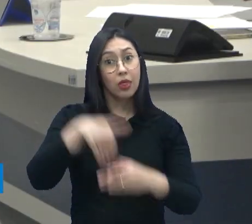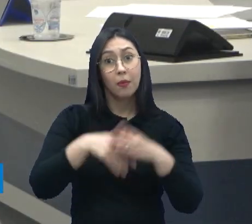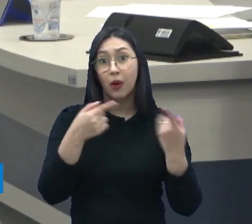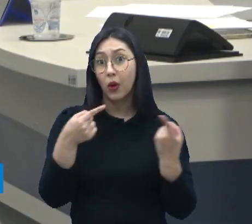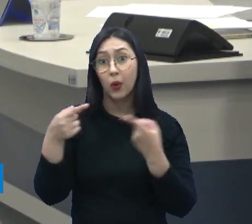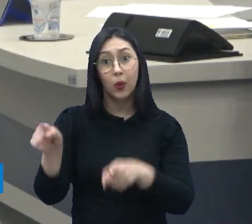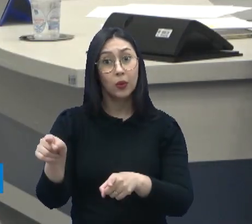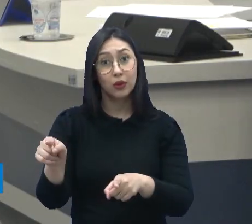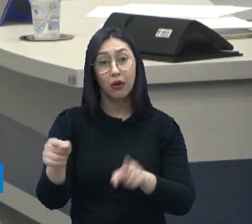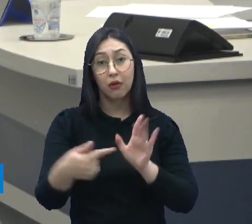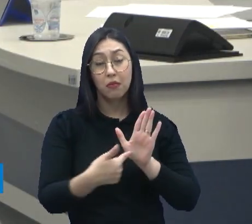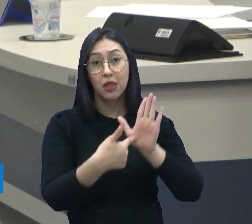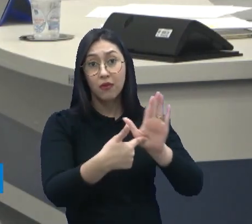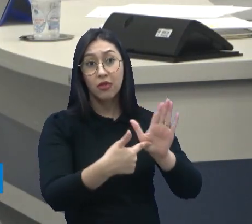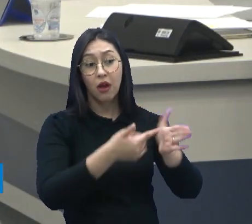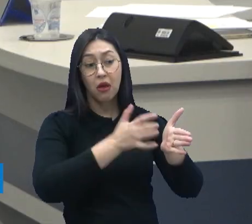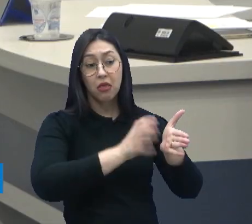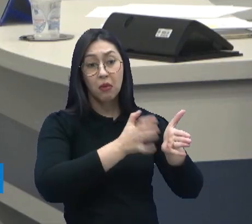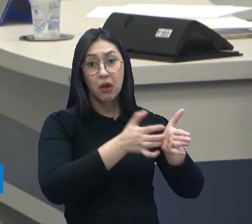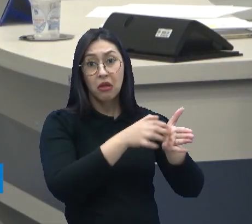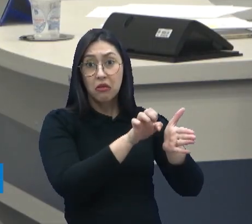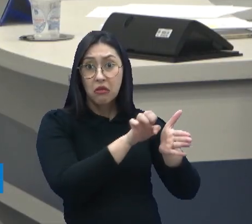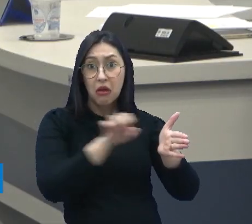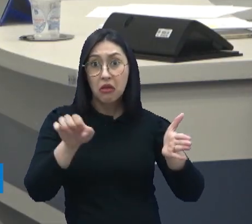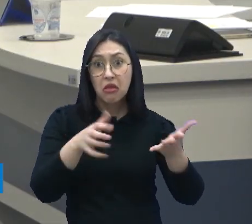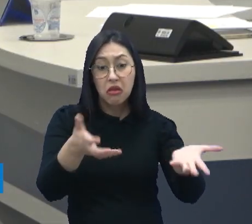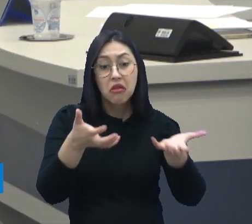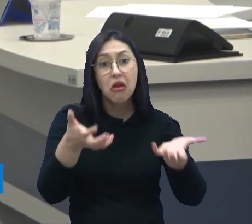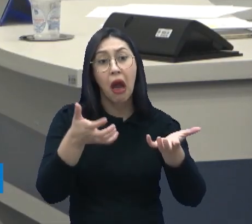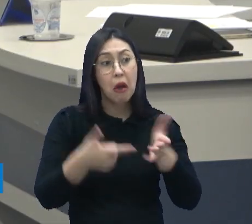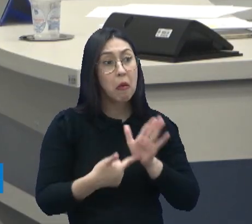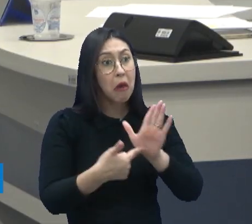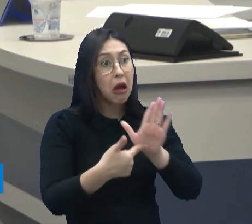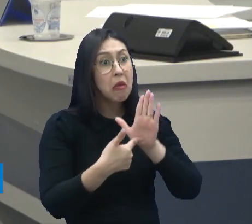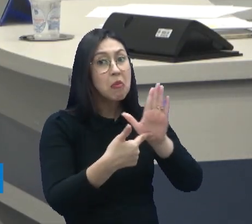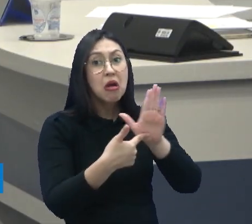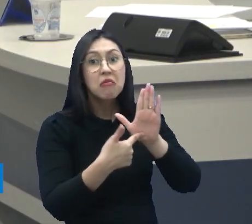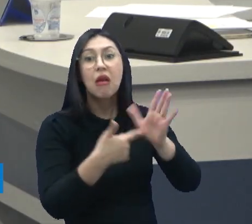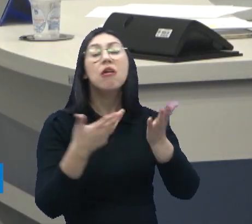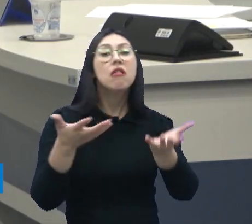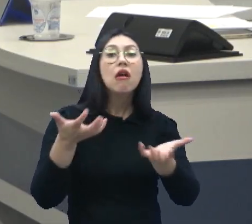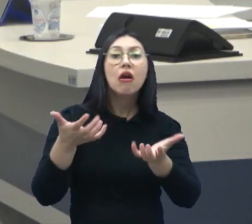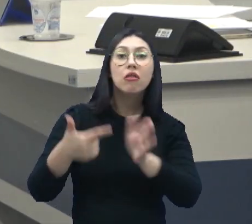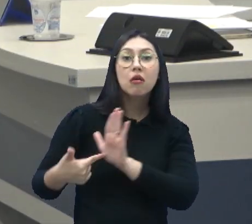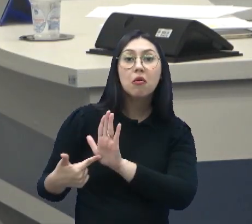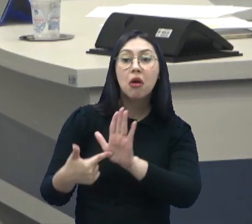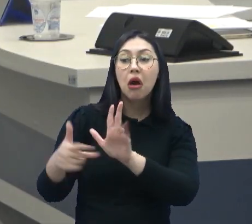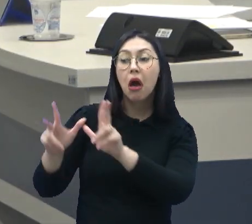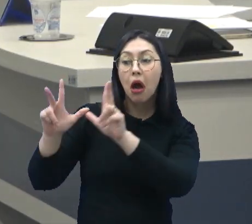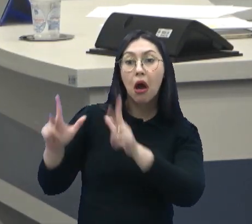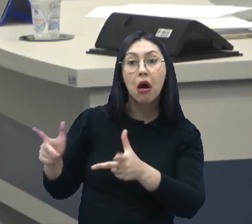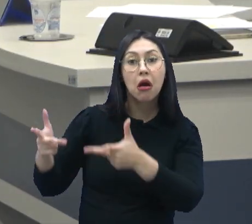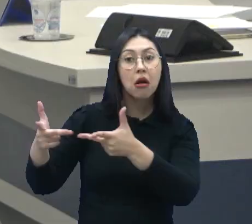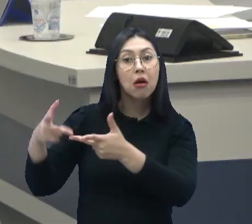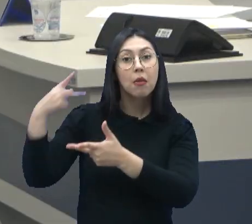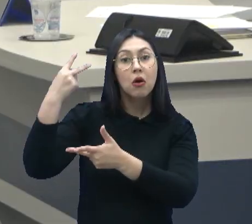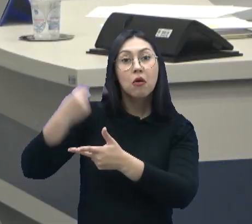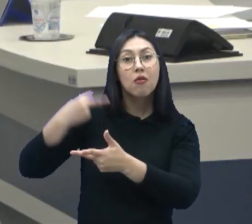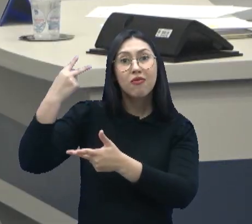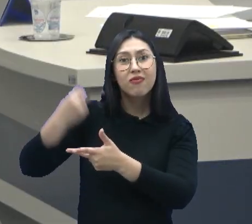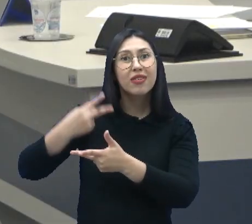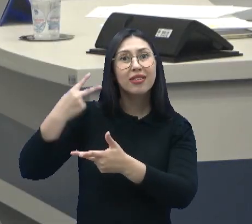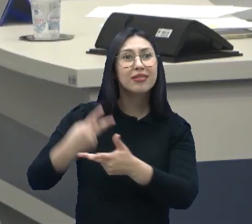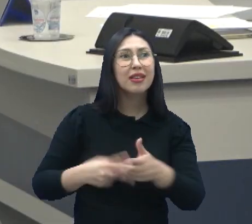manifestações que a esquerda insiste em trazer aqui para o plenário da Câmara Municipal, querendo envolver esta Câmara Municipal e os vereadores na